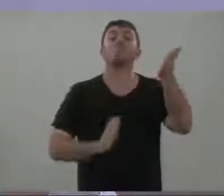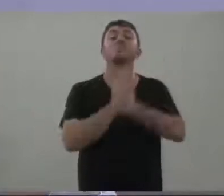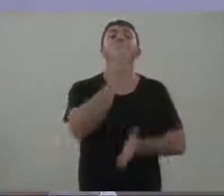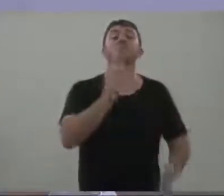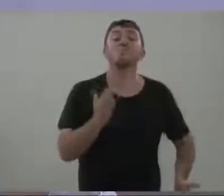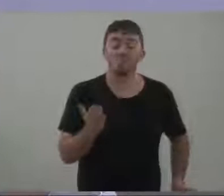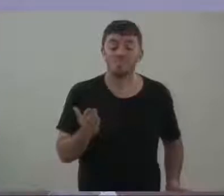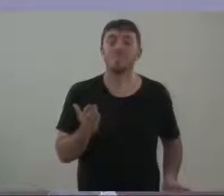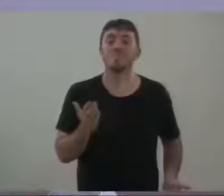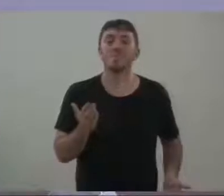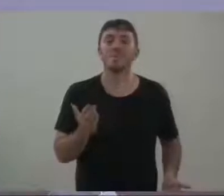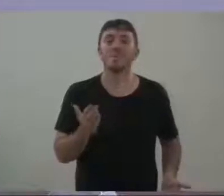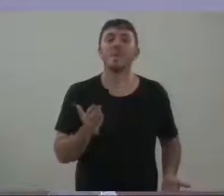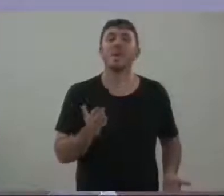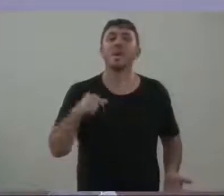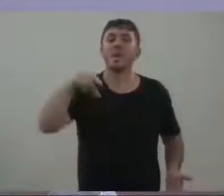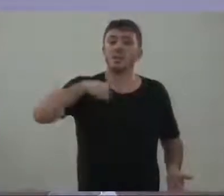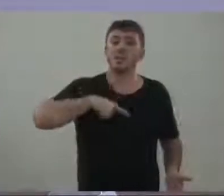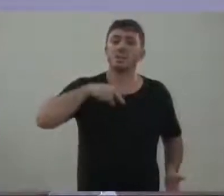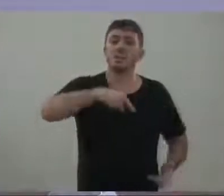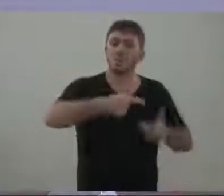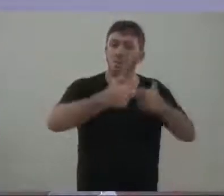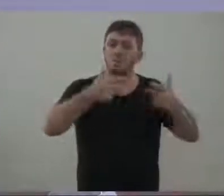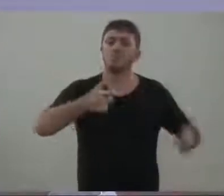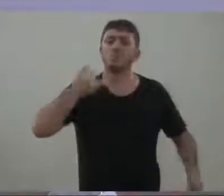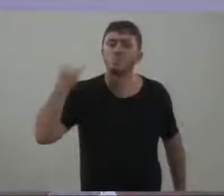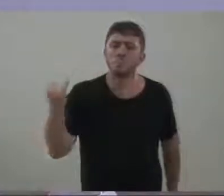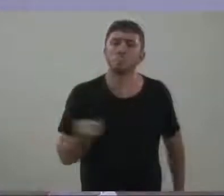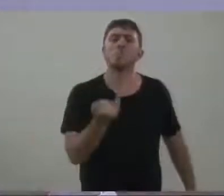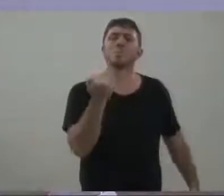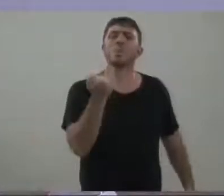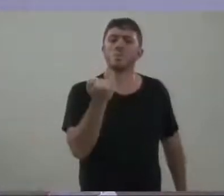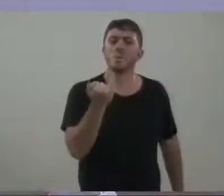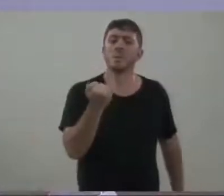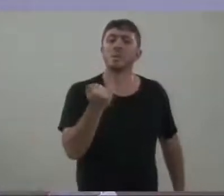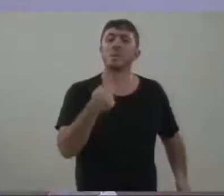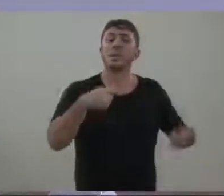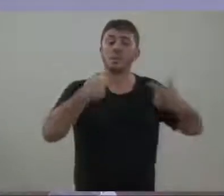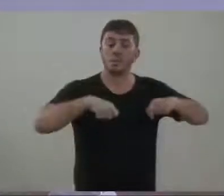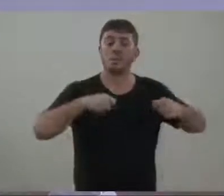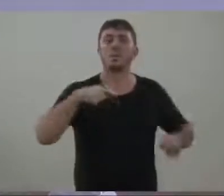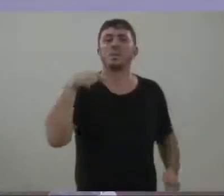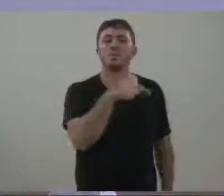Então nós temos também ações importantes que dependem dos vereadores aqui na casa.